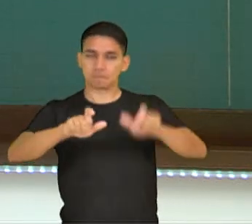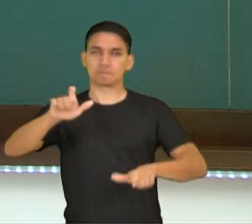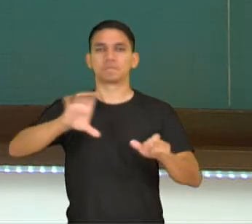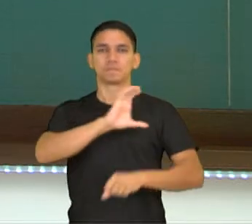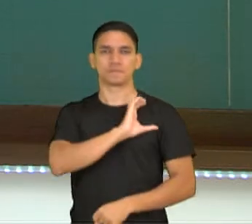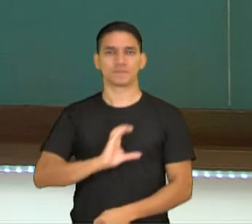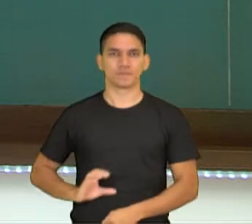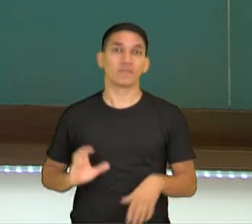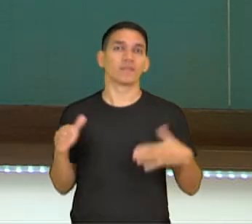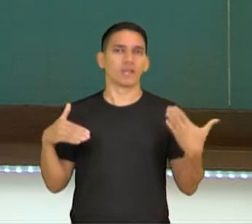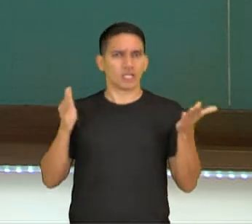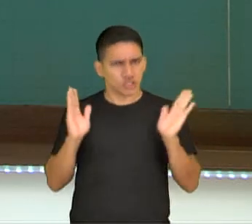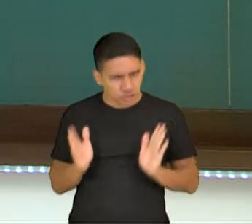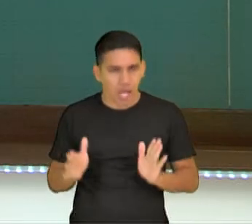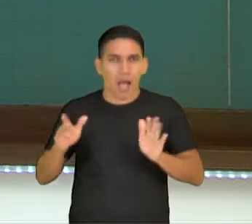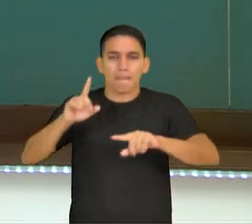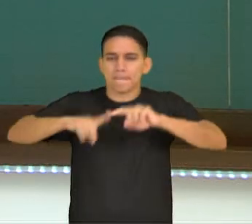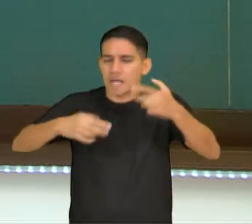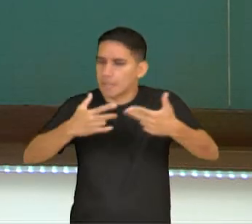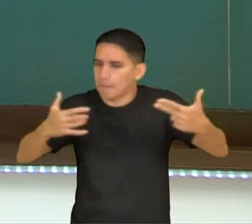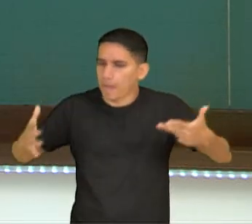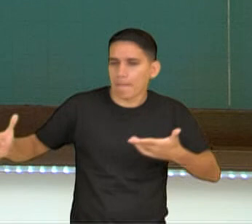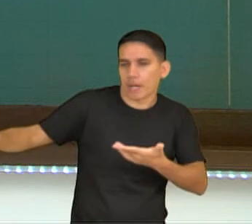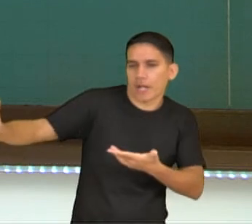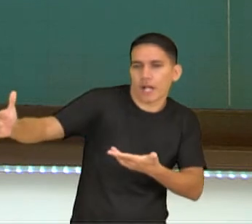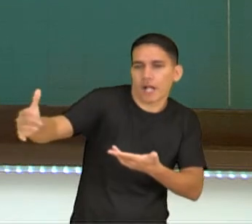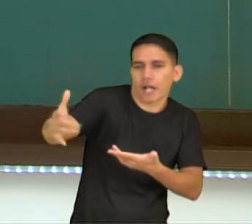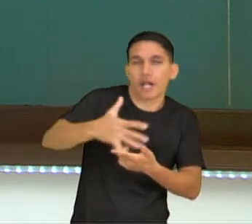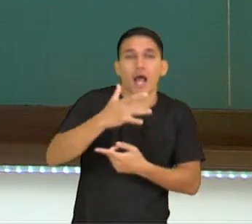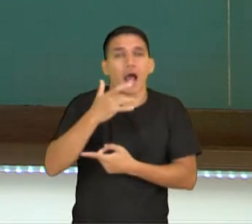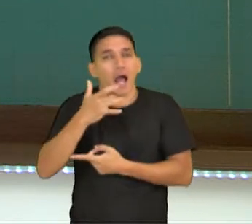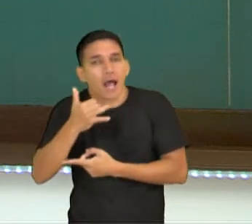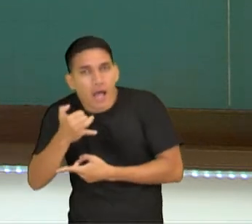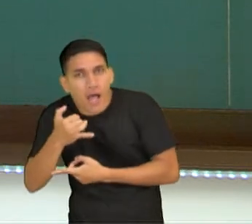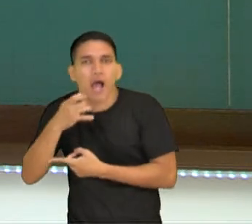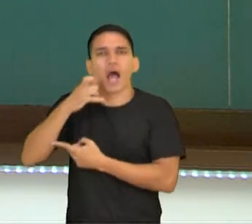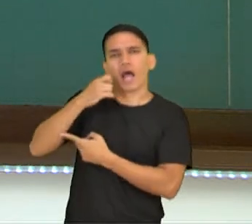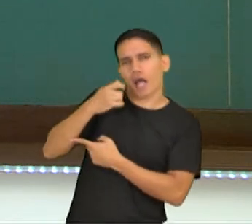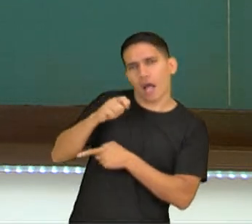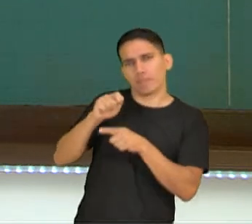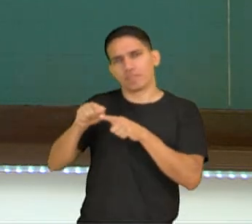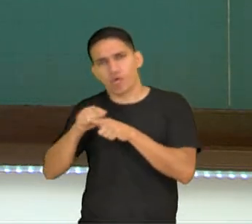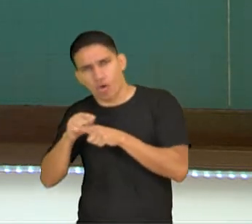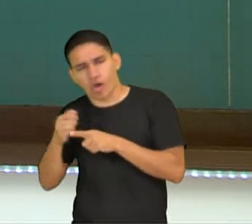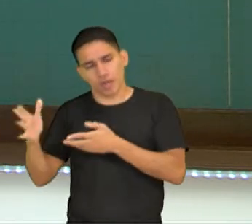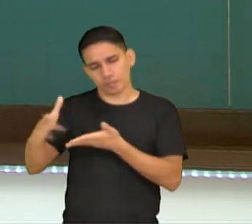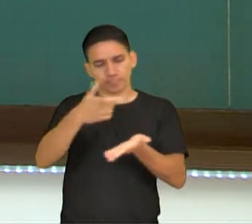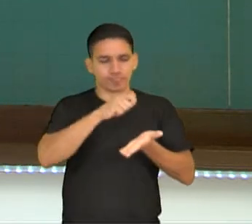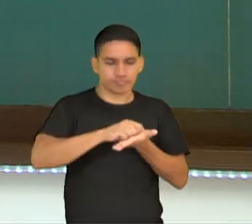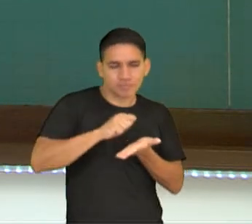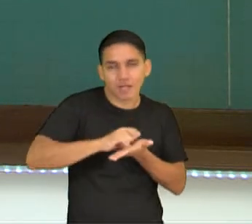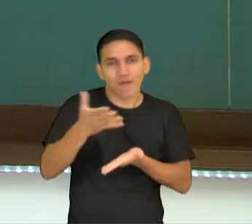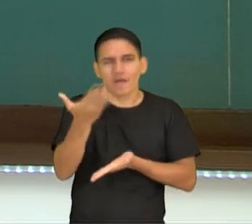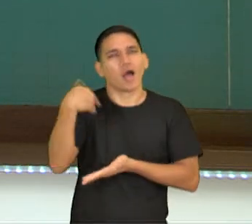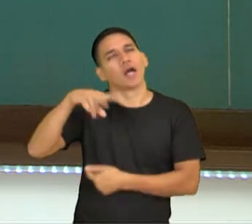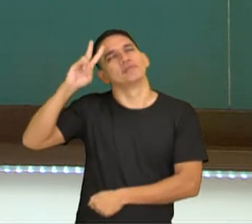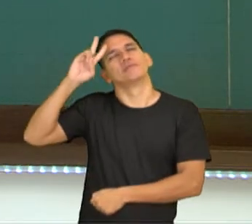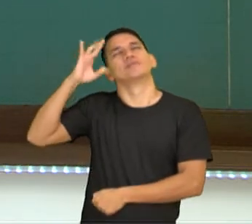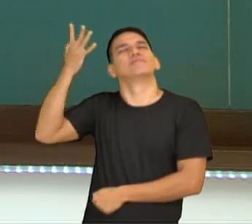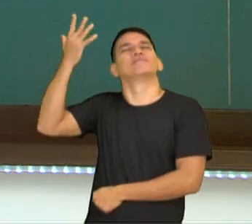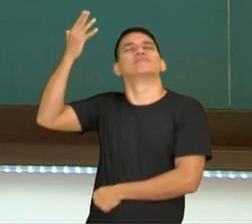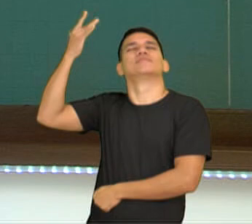cristã. Então, desde já, pegue seu caderno, pegue seu lápis, sua caneta, sua borracha. Vem comigo viajar no tempo, lá